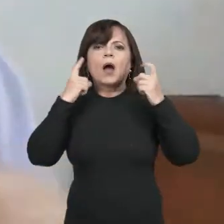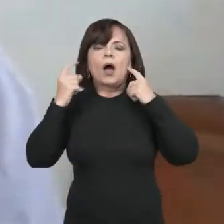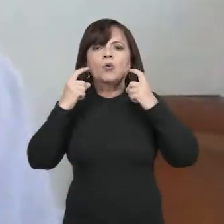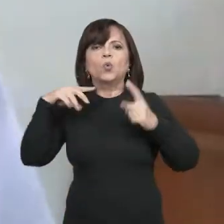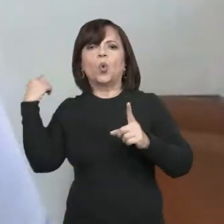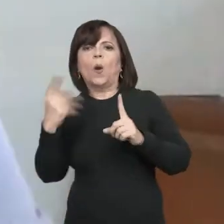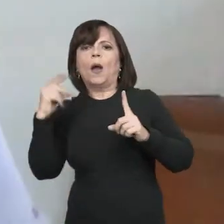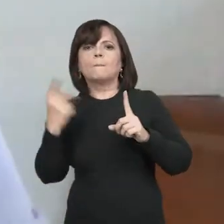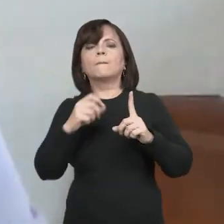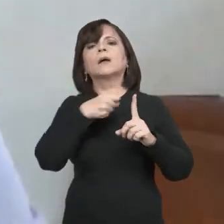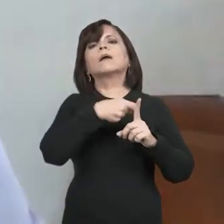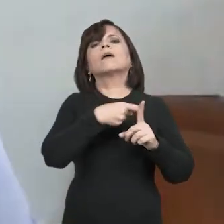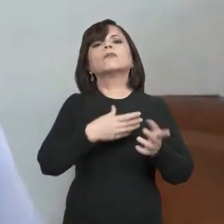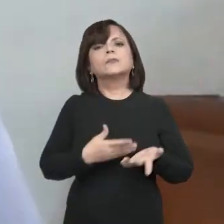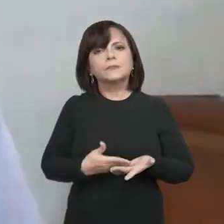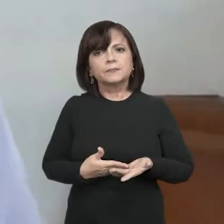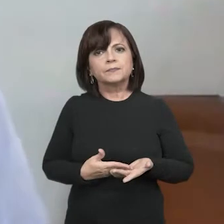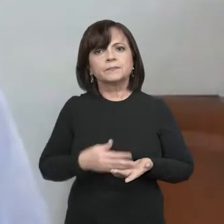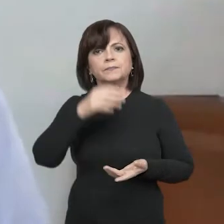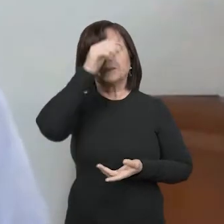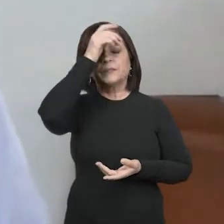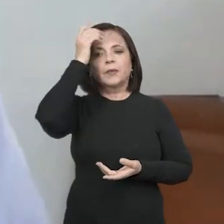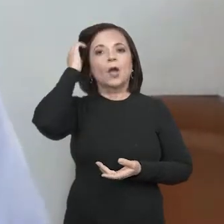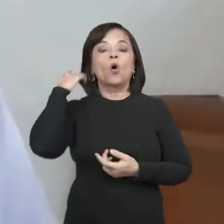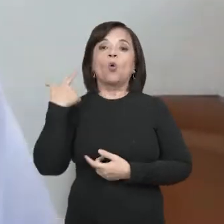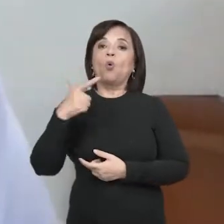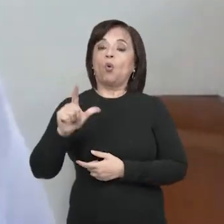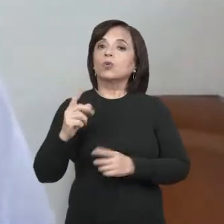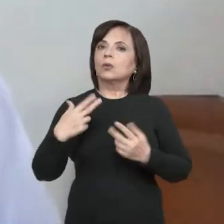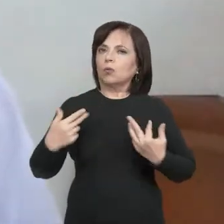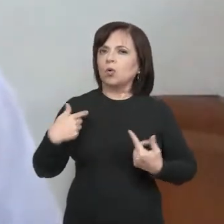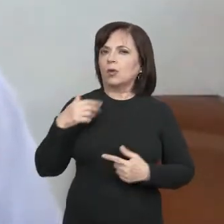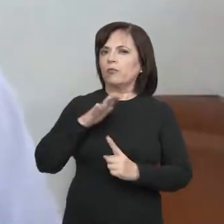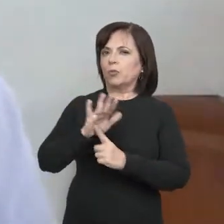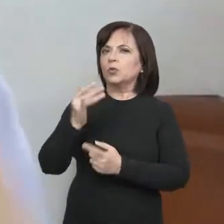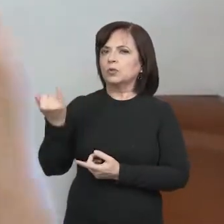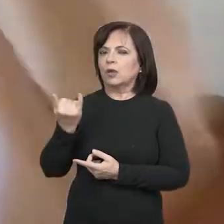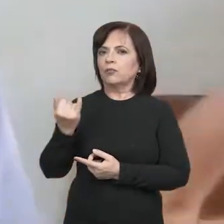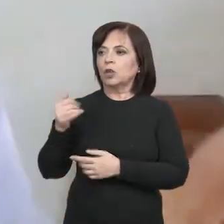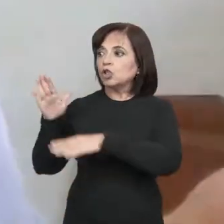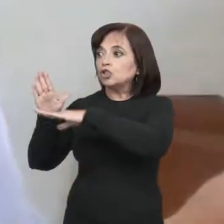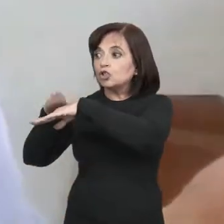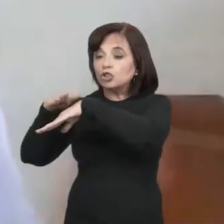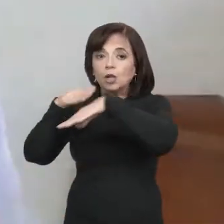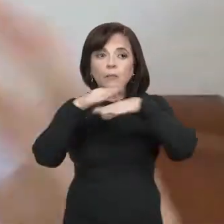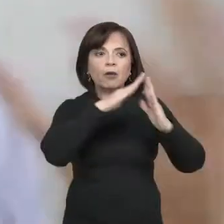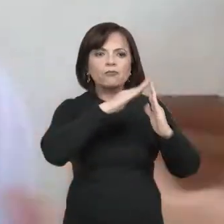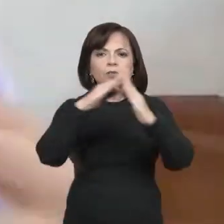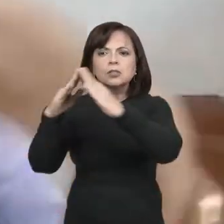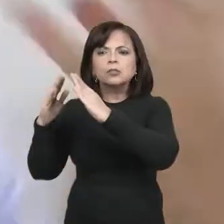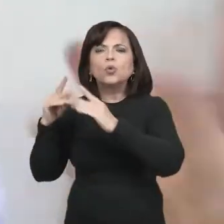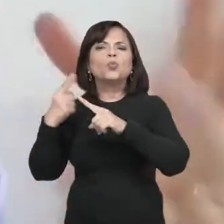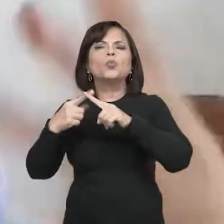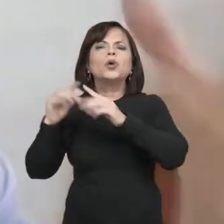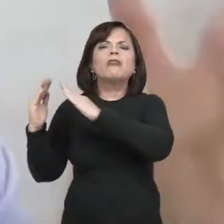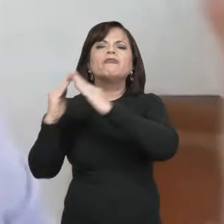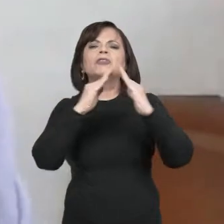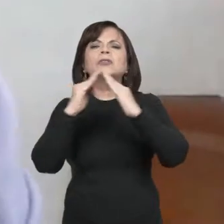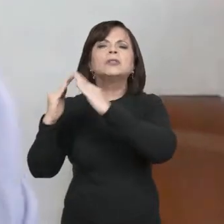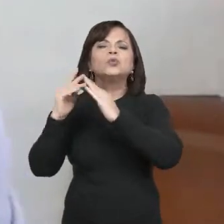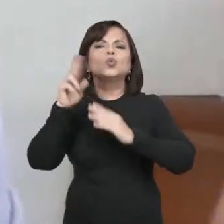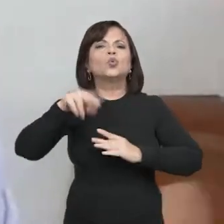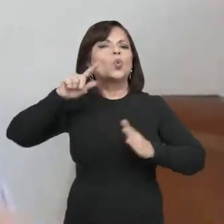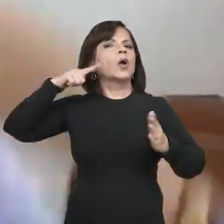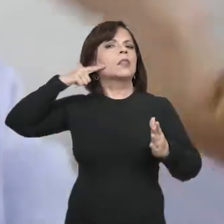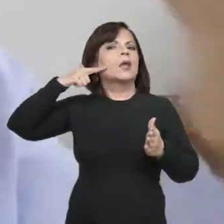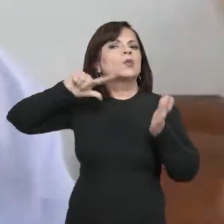ela apanhava. Uma parte importante que eu gostaria de destacar nesse ponto é que eu pedi para ouvir os vizinhos, porque eu queria saber por que isso nunca chegou